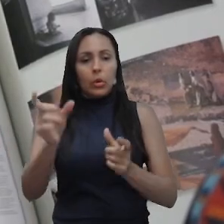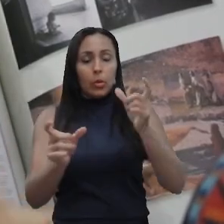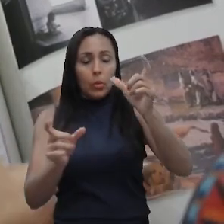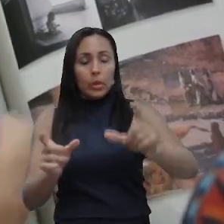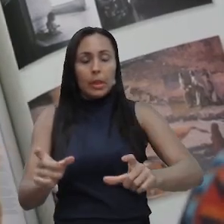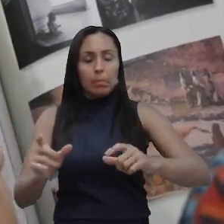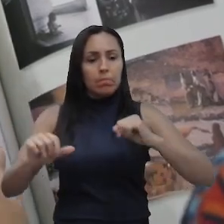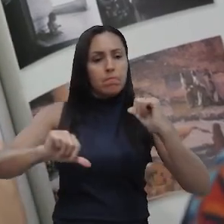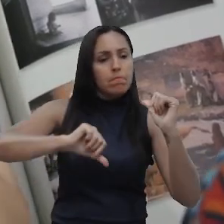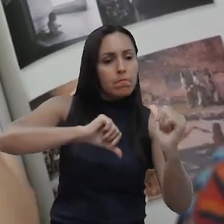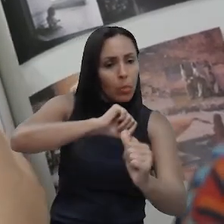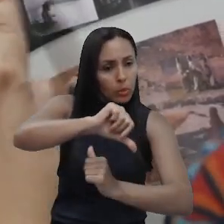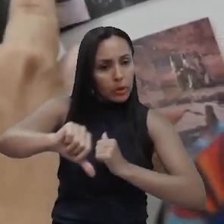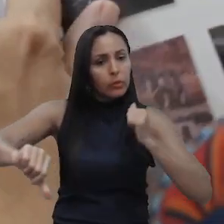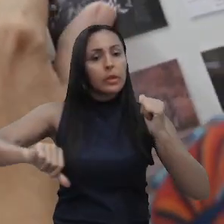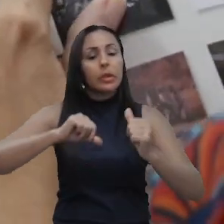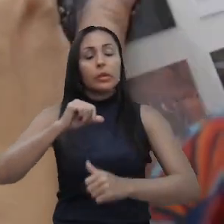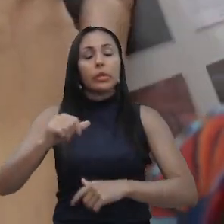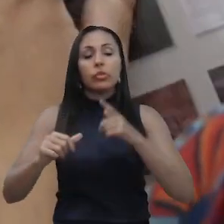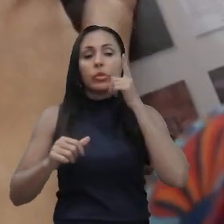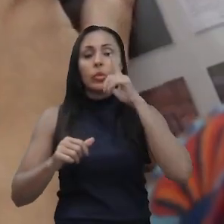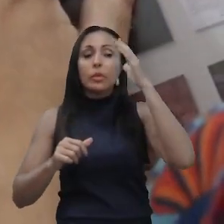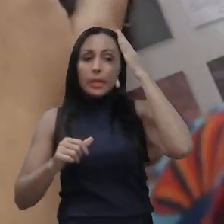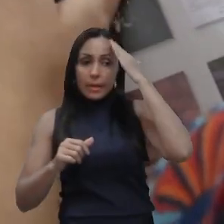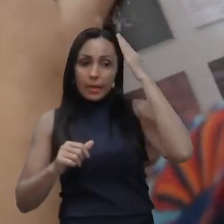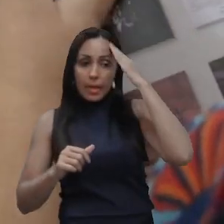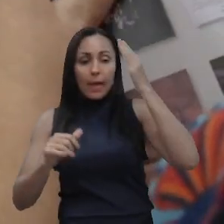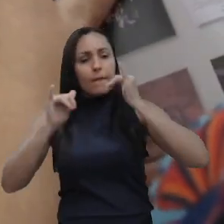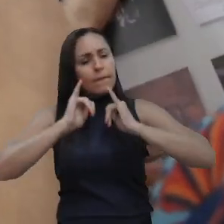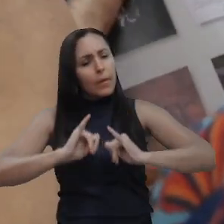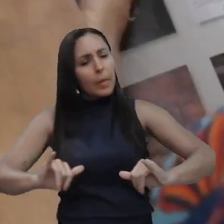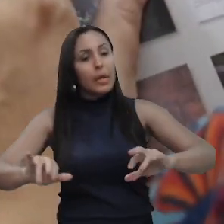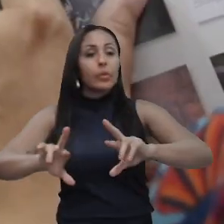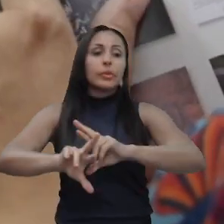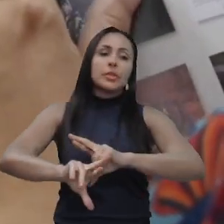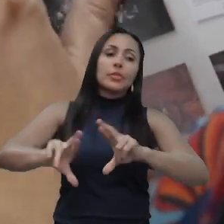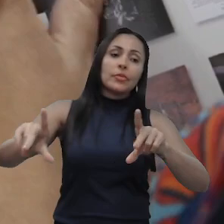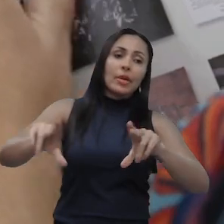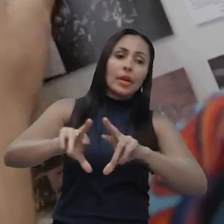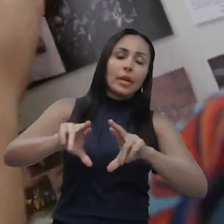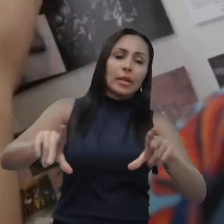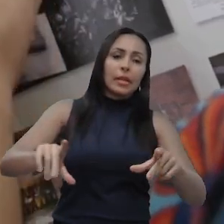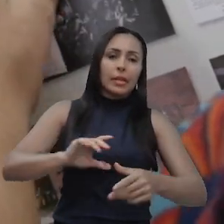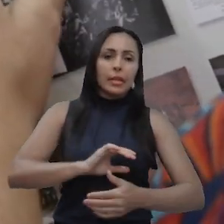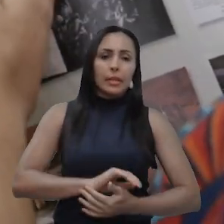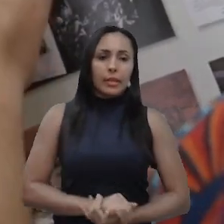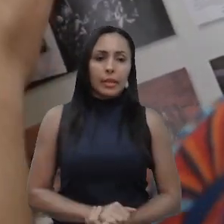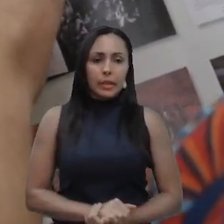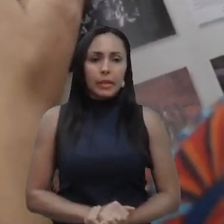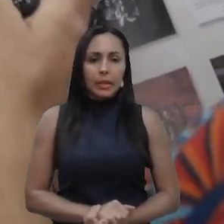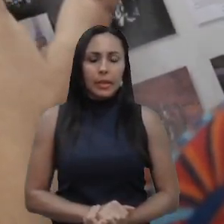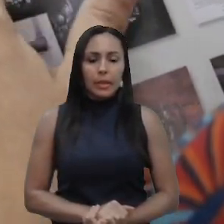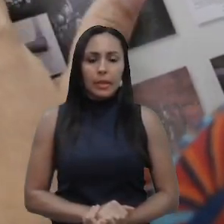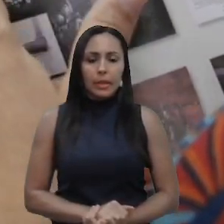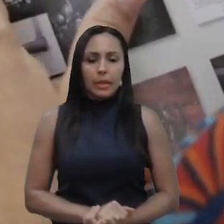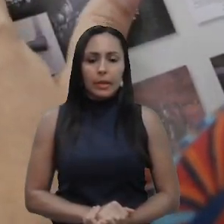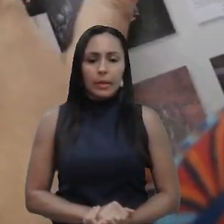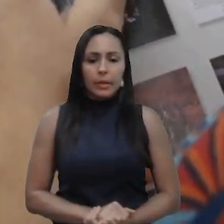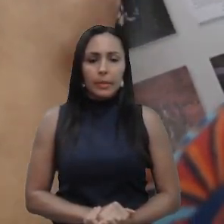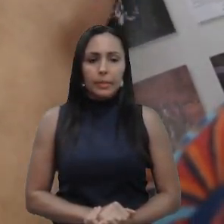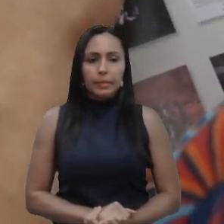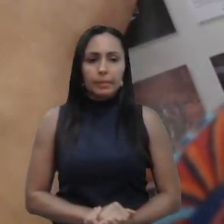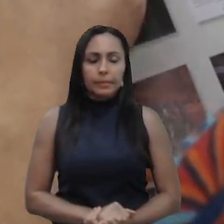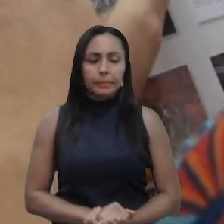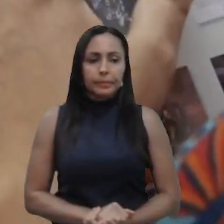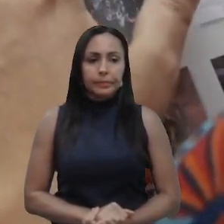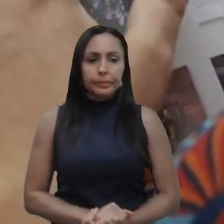modificado, onde a gente consegue ter informações diferentes. Olha só como tem essas colunas. A coluna ela não é retinha, né? Ela